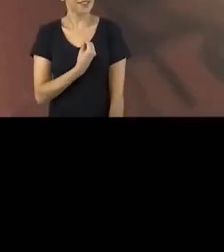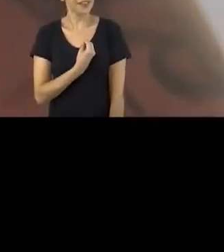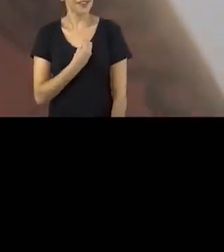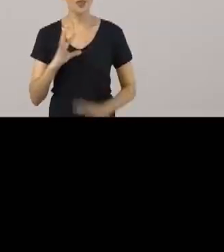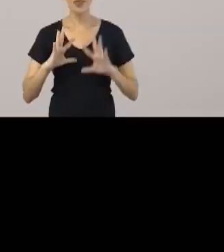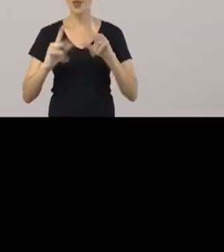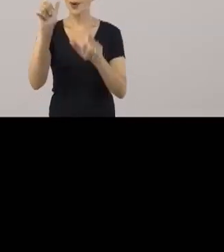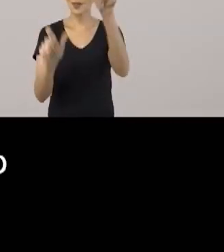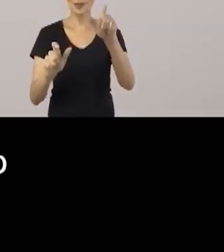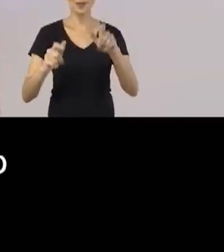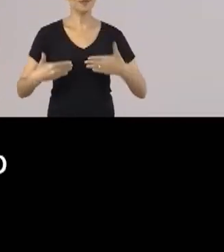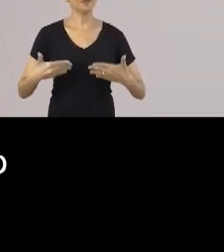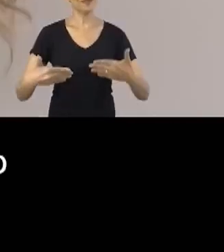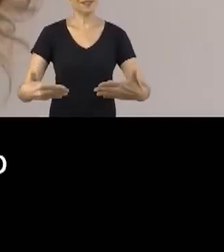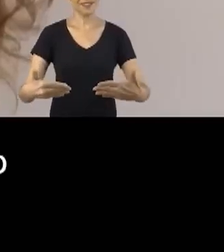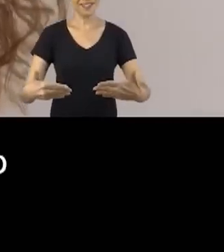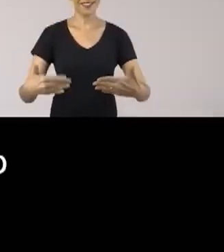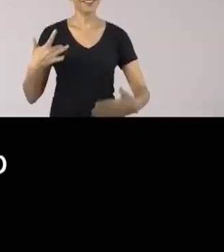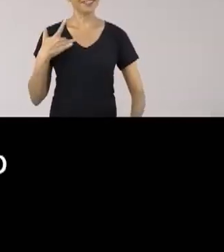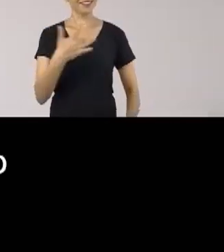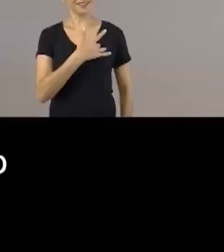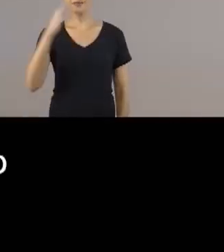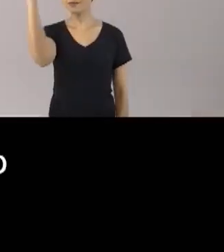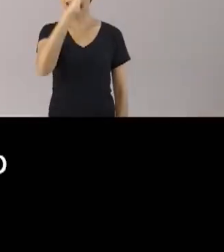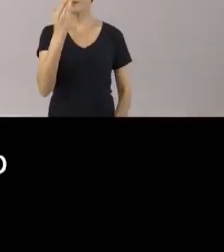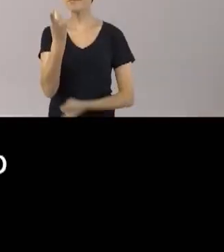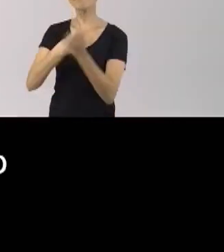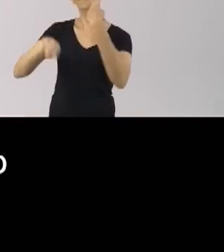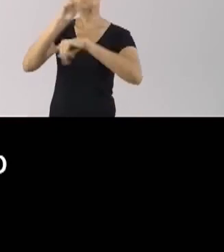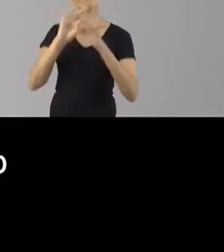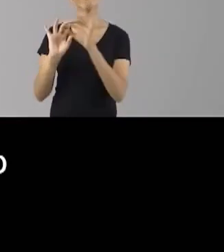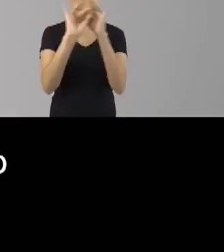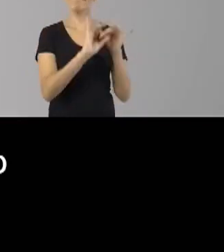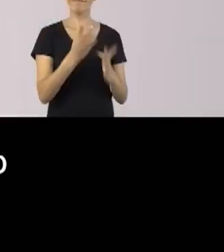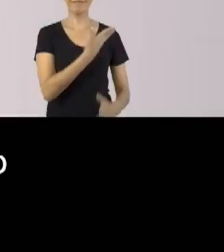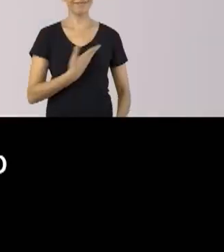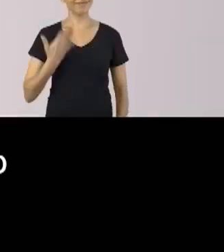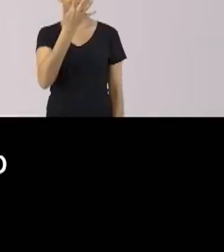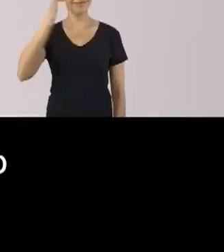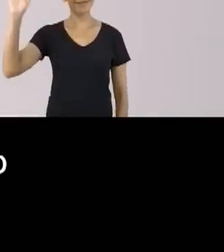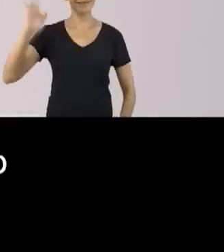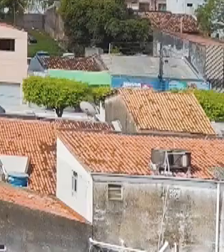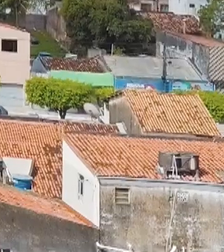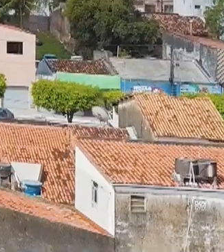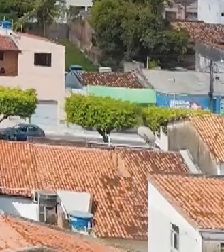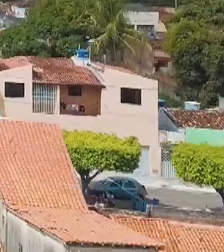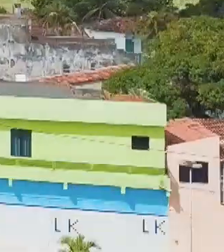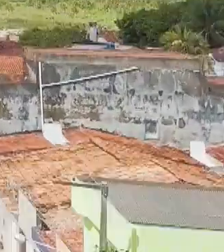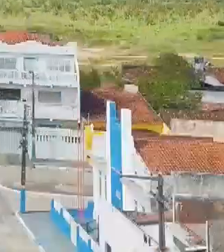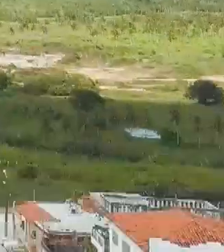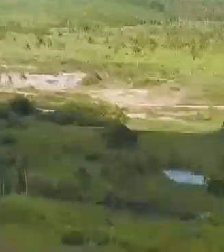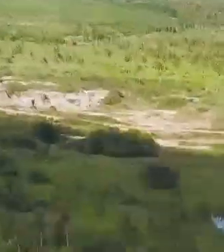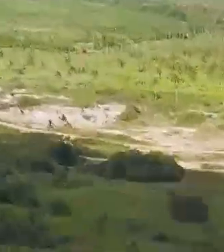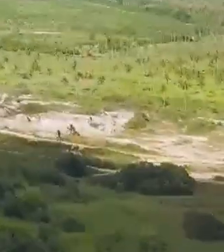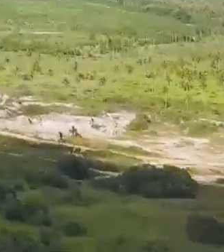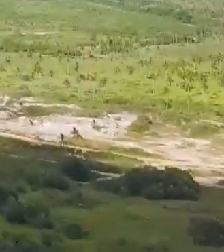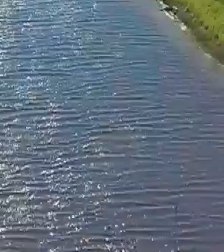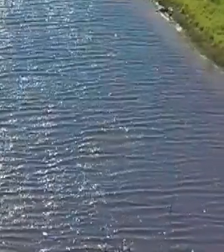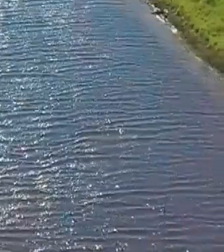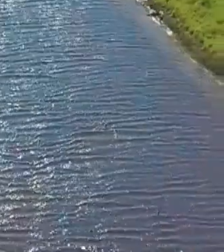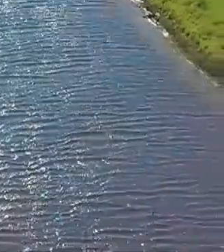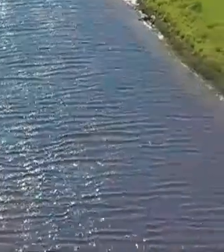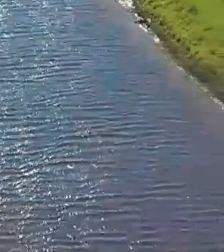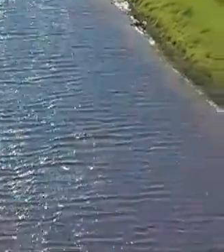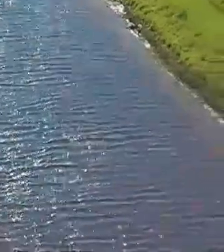pra todos. Ministério da Saúde. Brasil, União e Reconstrução, Governo Federal. Em Santo Amaro das Brotas,